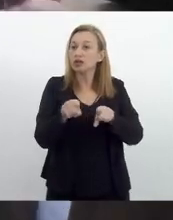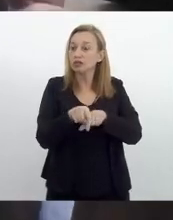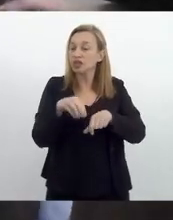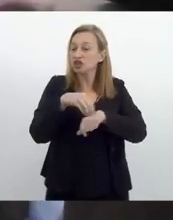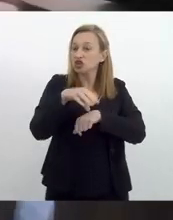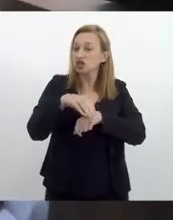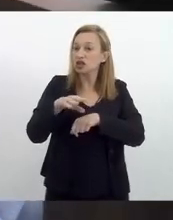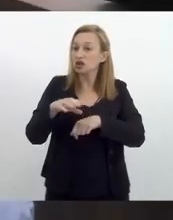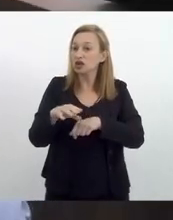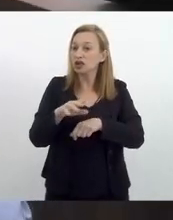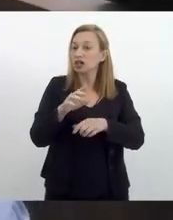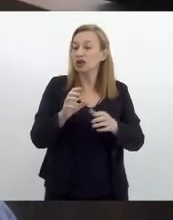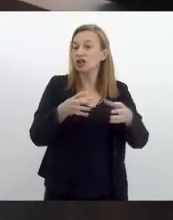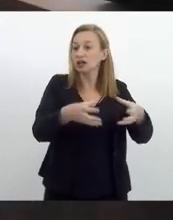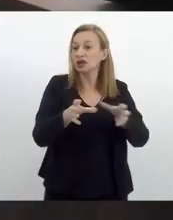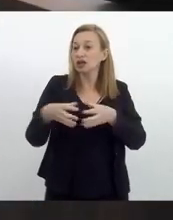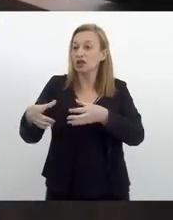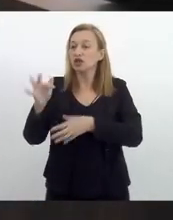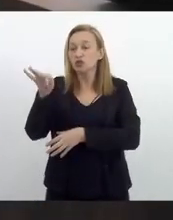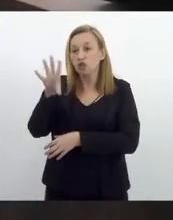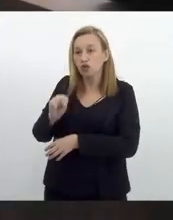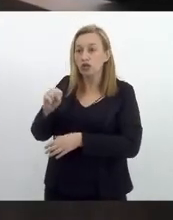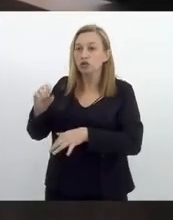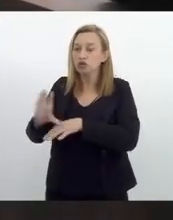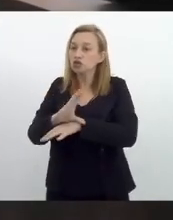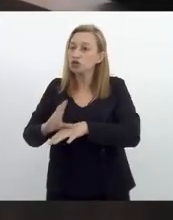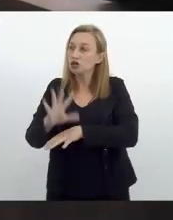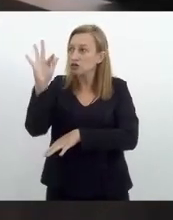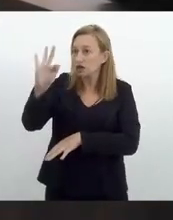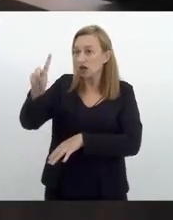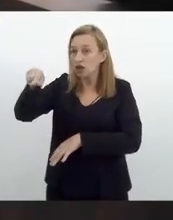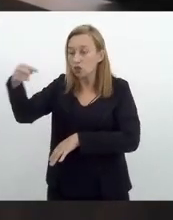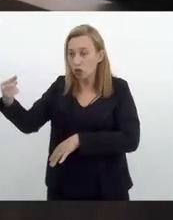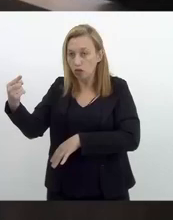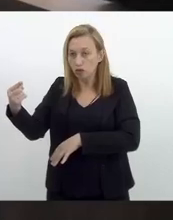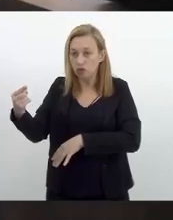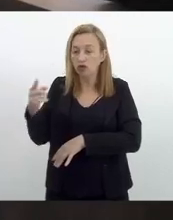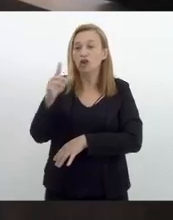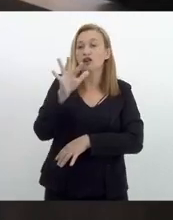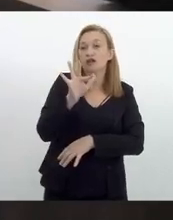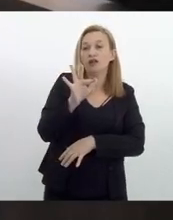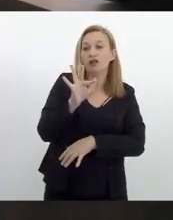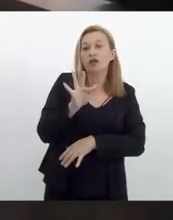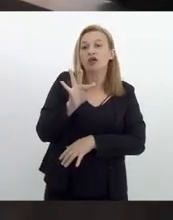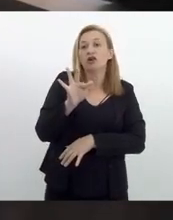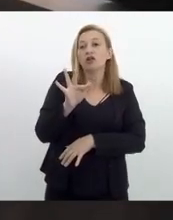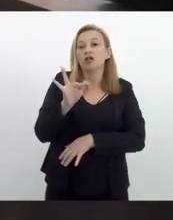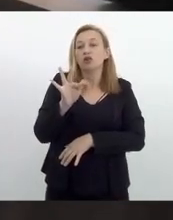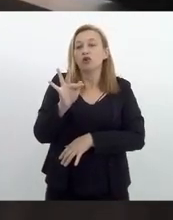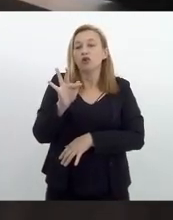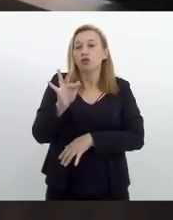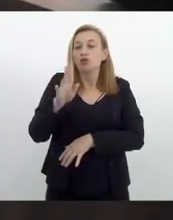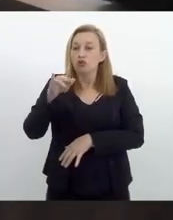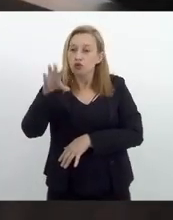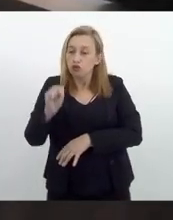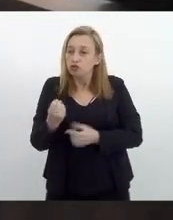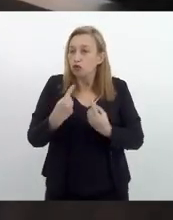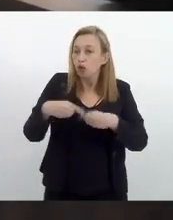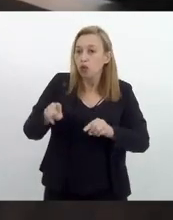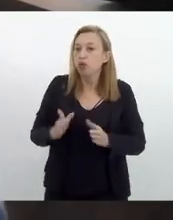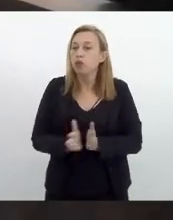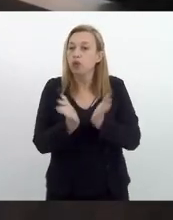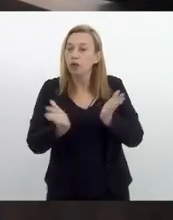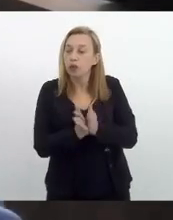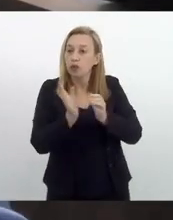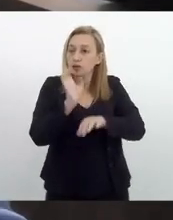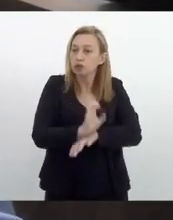estão na DCT, no artigo 95, da Constituição Estadual, entre outros fundos, o FECP, o Fundo Estadual de Combate à Pobreza, em função da necessidade do